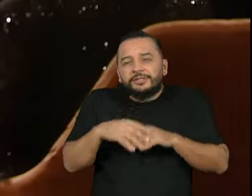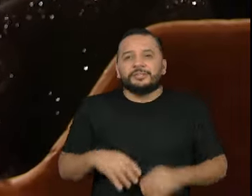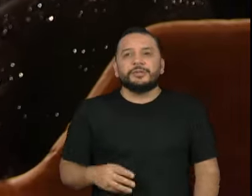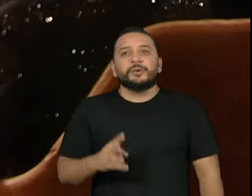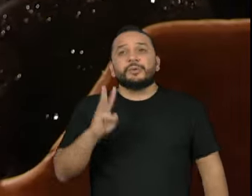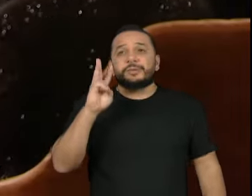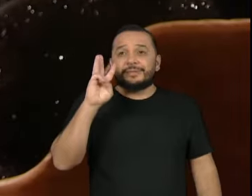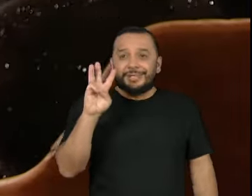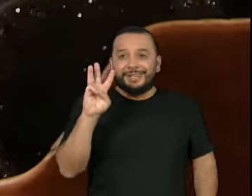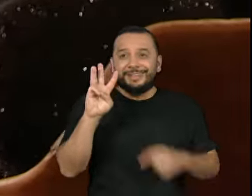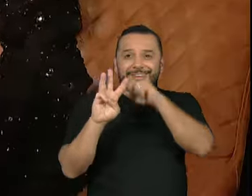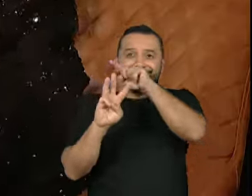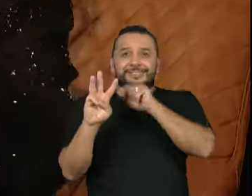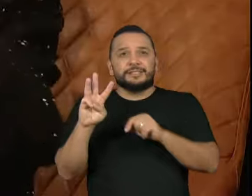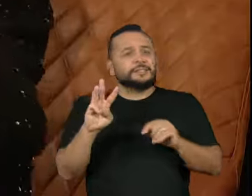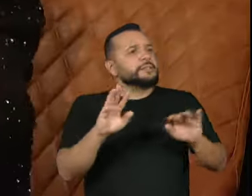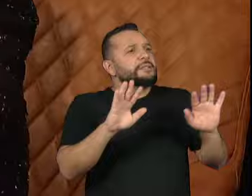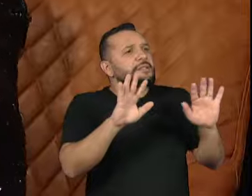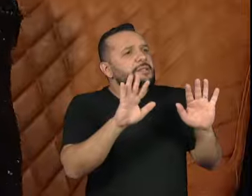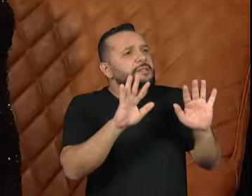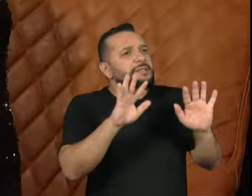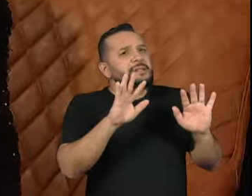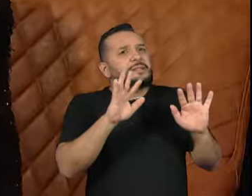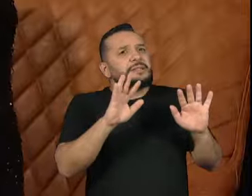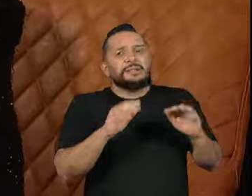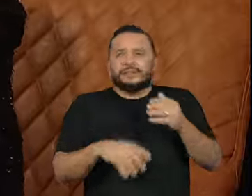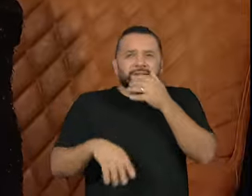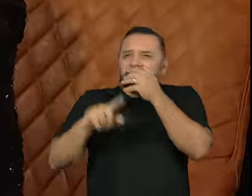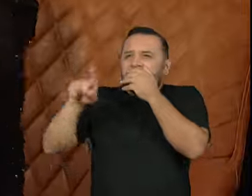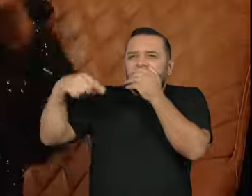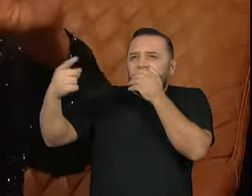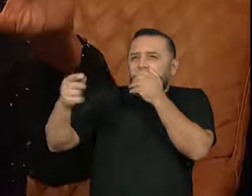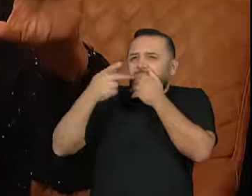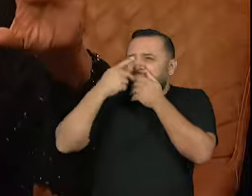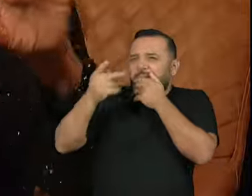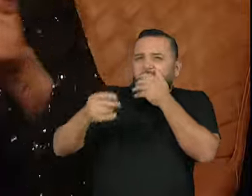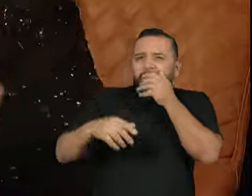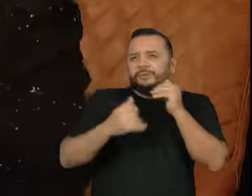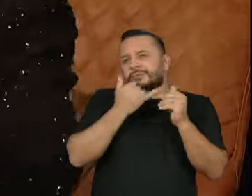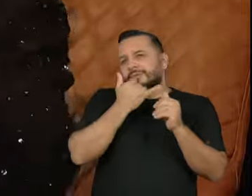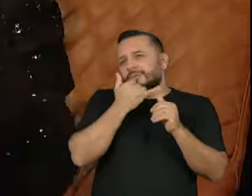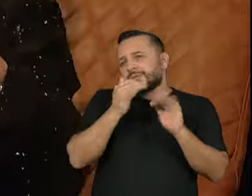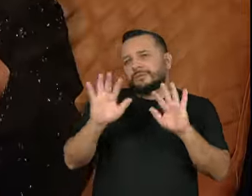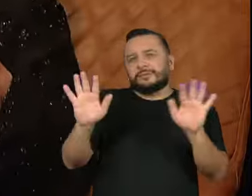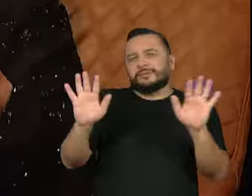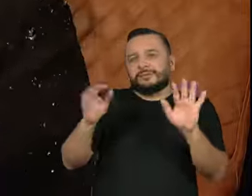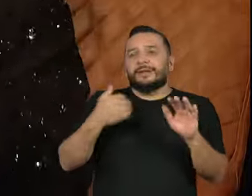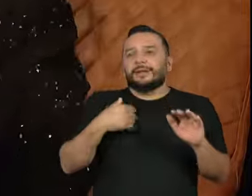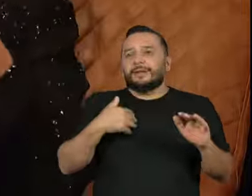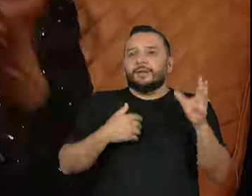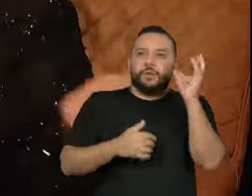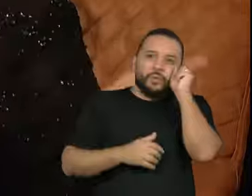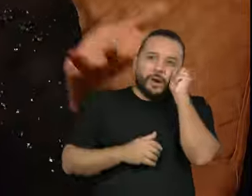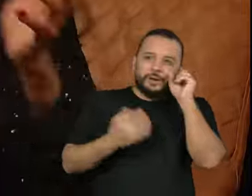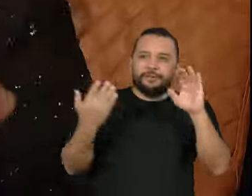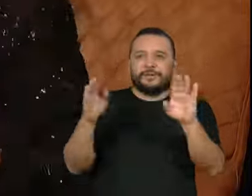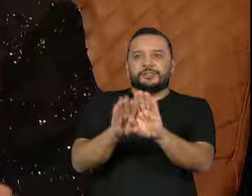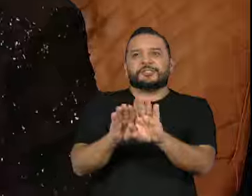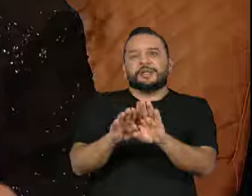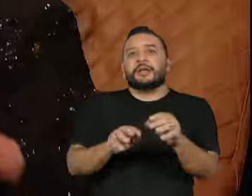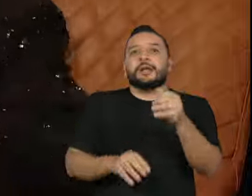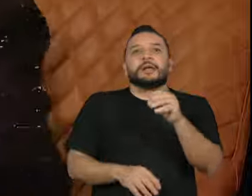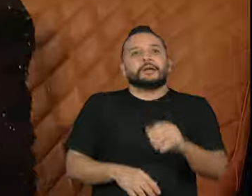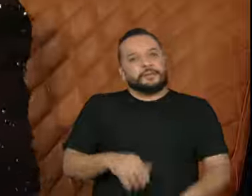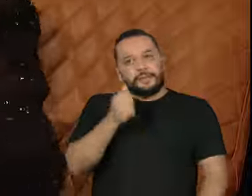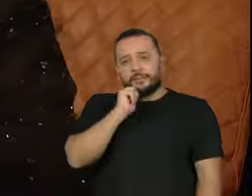E na sala, eu volto, mas nós temos... Depois eu falo, eu não posso falar. Fui para o quarto, aí a minha mãe pediu desculpa,